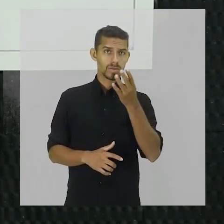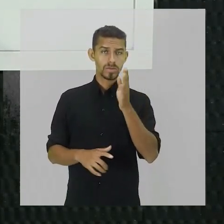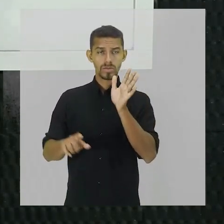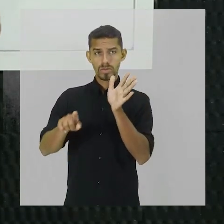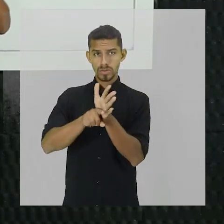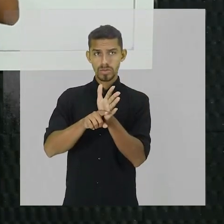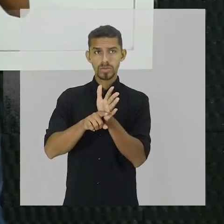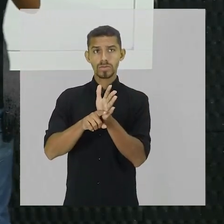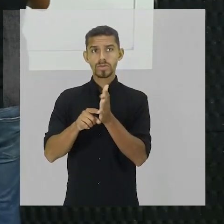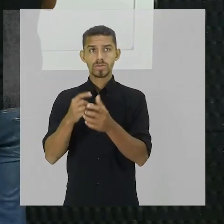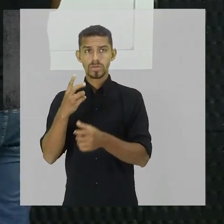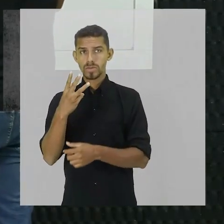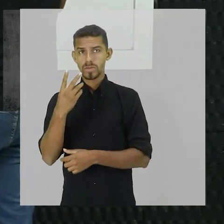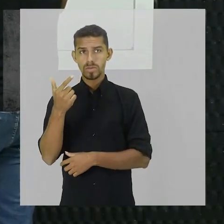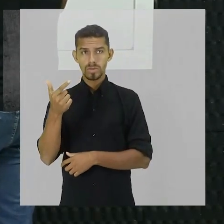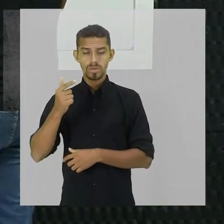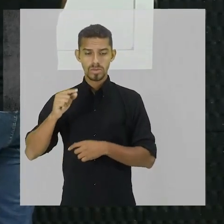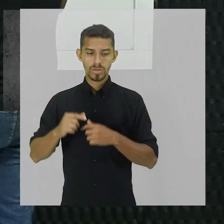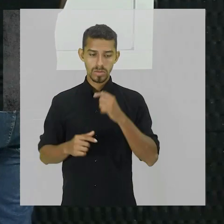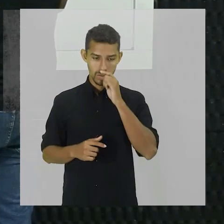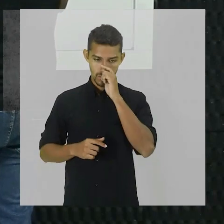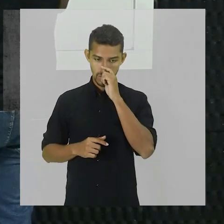ficar 64